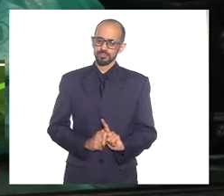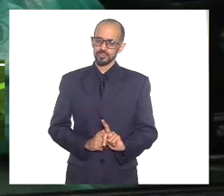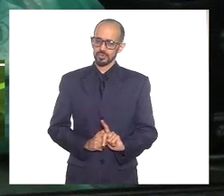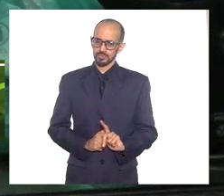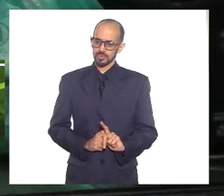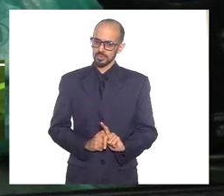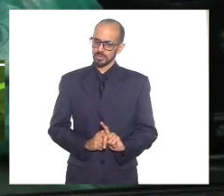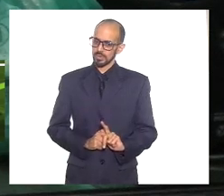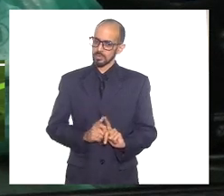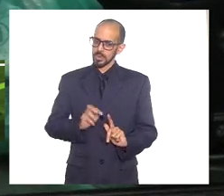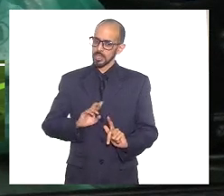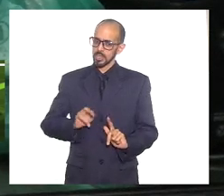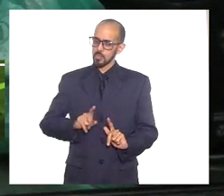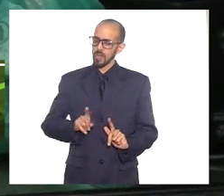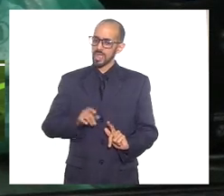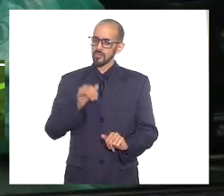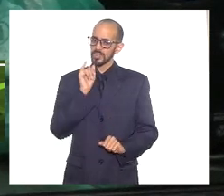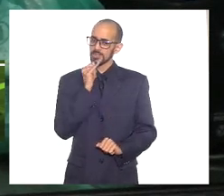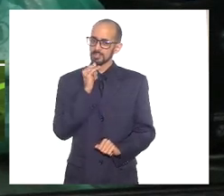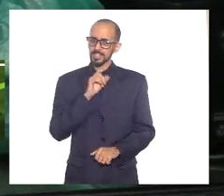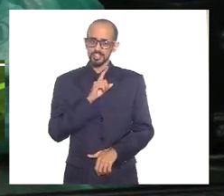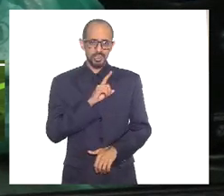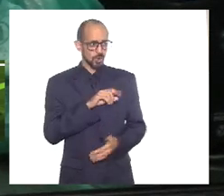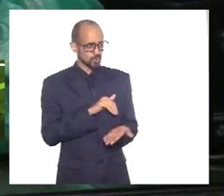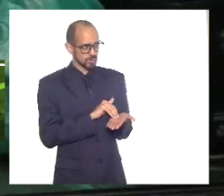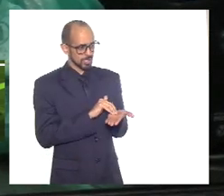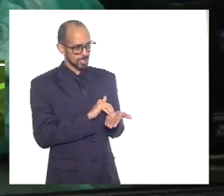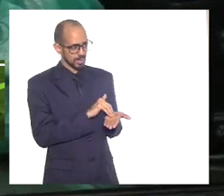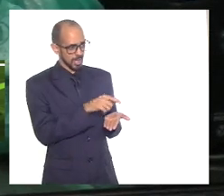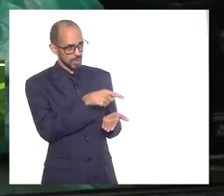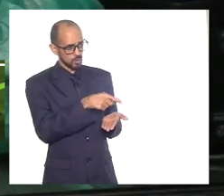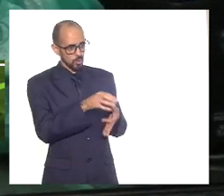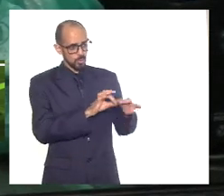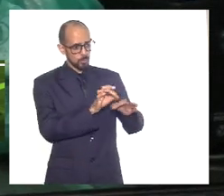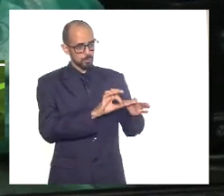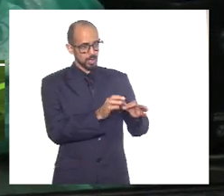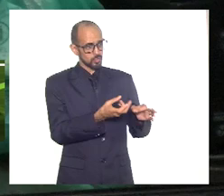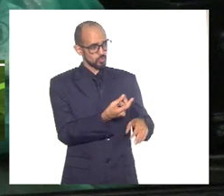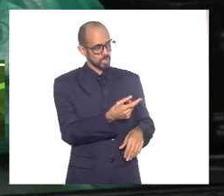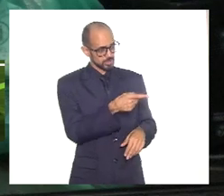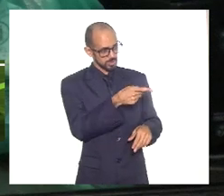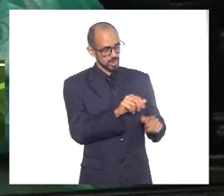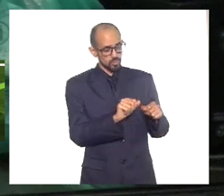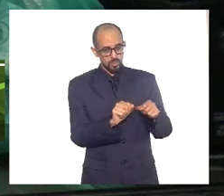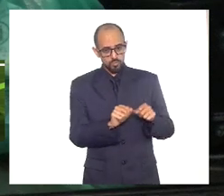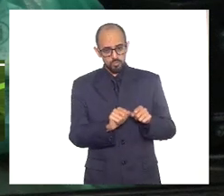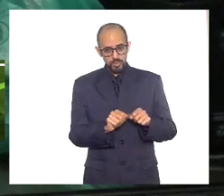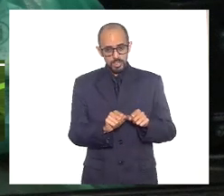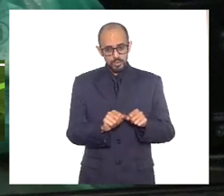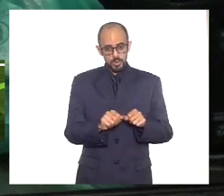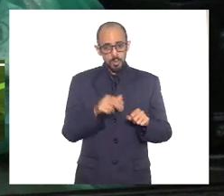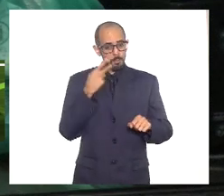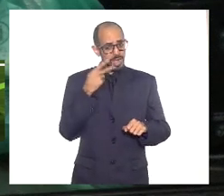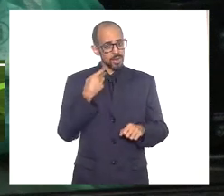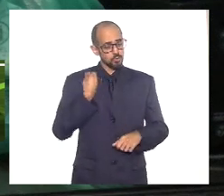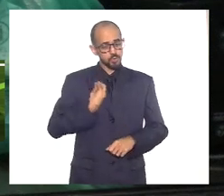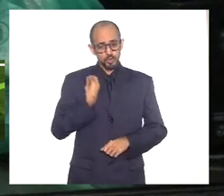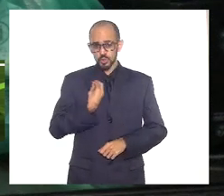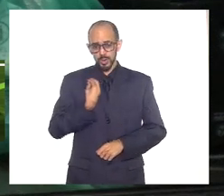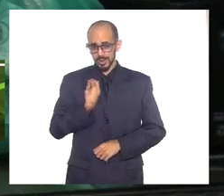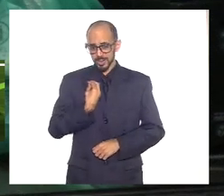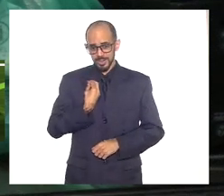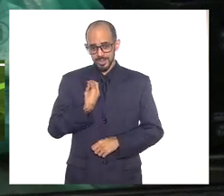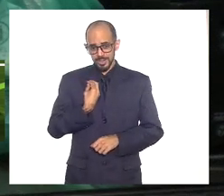é infelizmente, secretário. O plano financeiro foi feito para isso, para funcionar